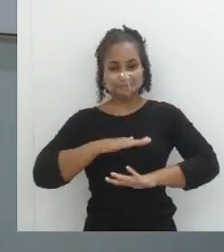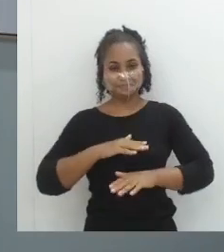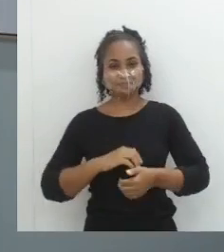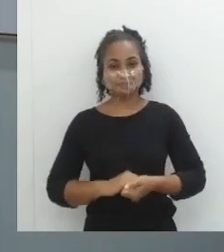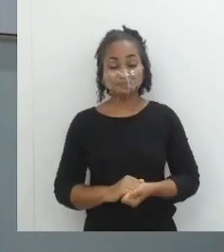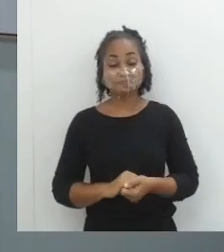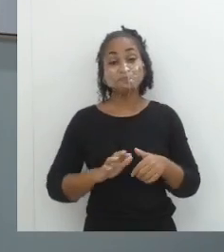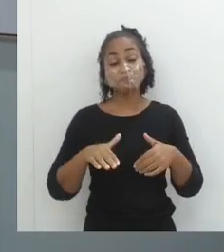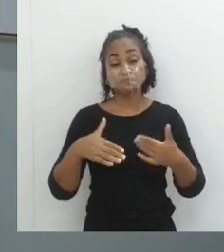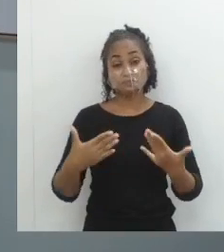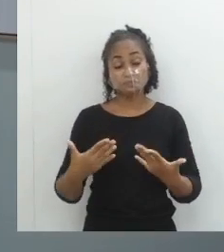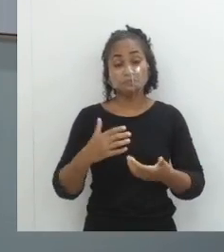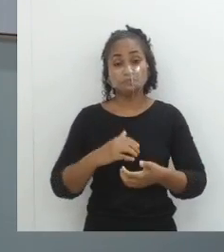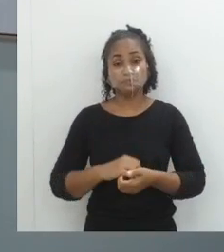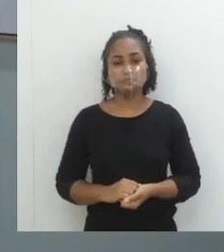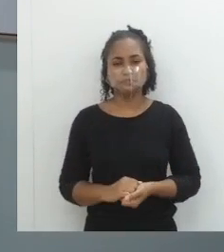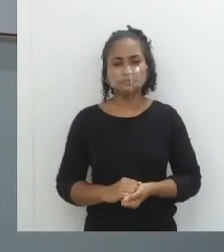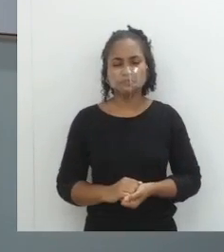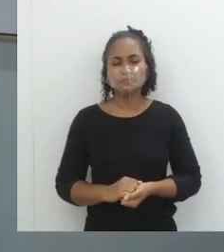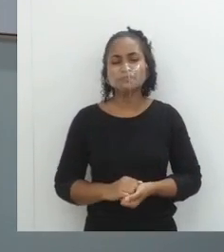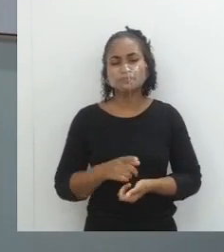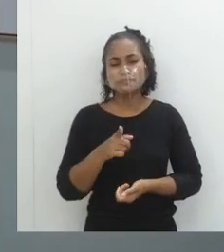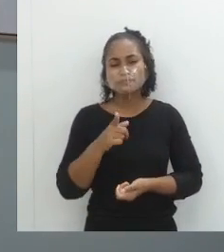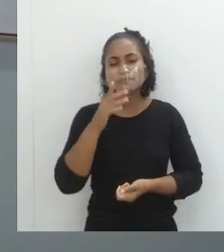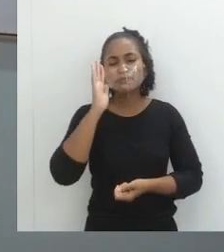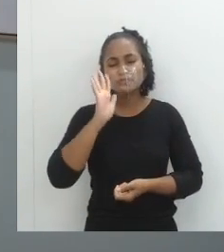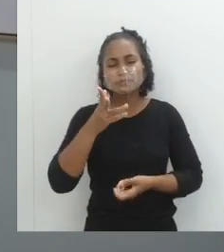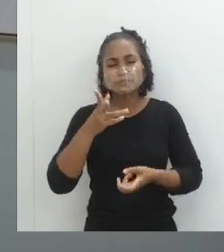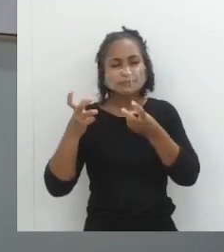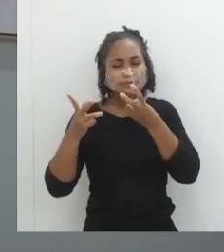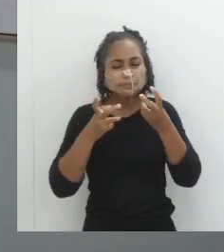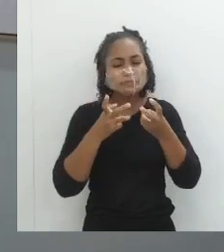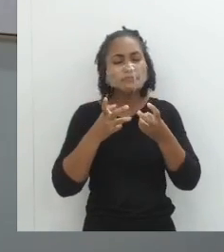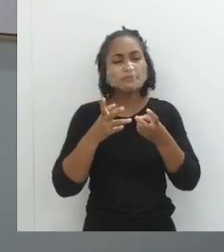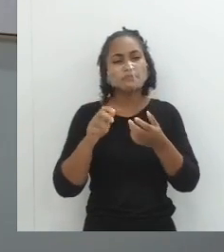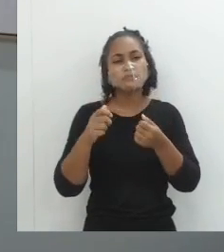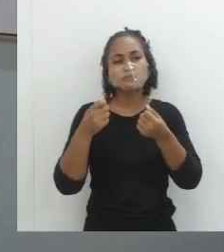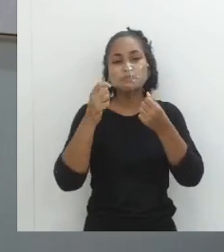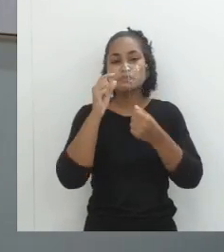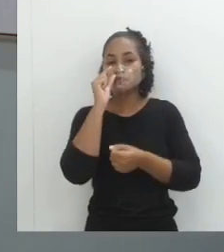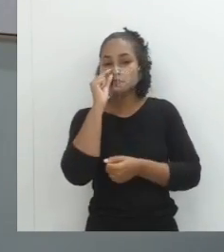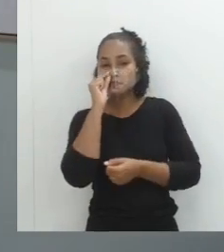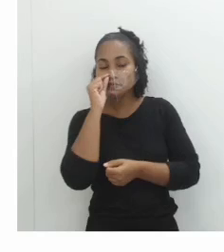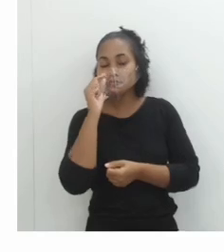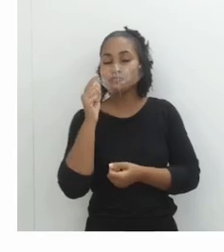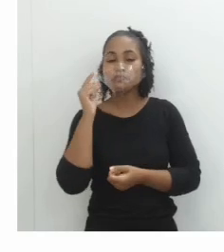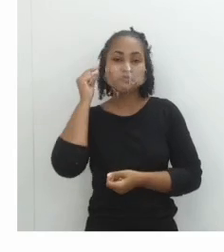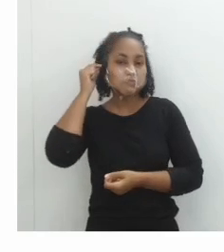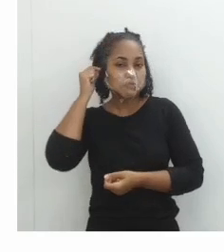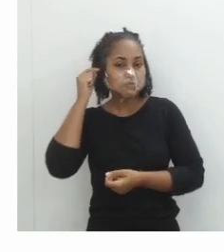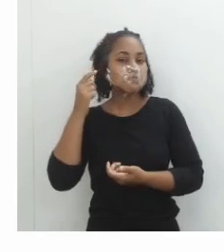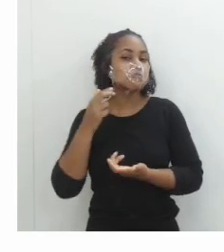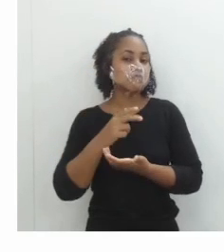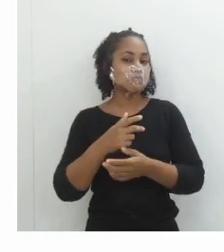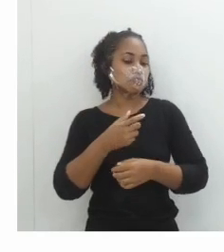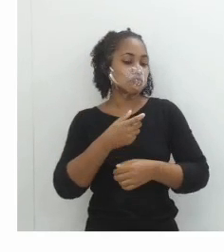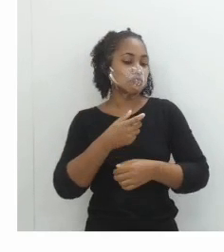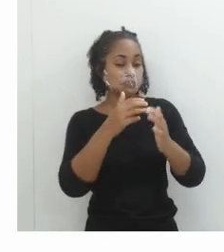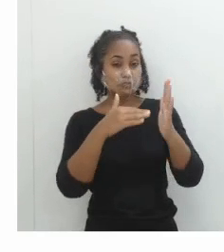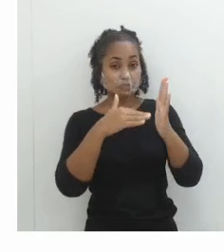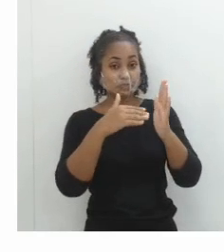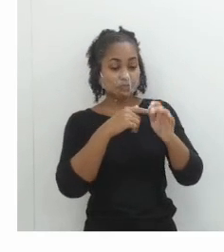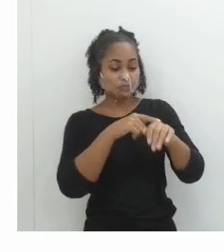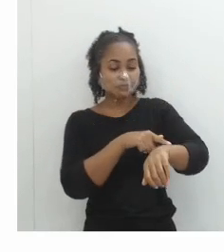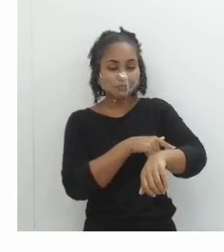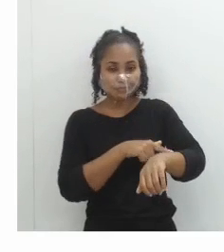tá? Então, com certeza você já deve ter visto alguém de piercing, tá? Alguém com uma tatuagem.